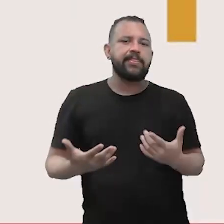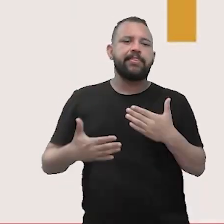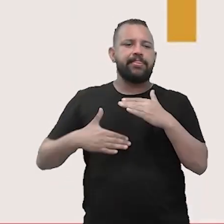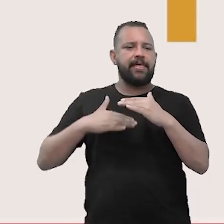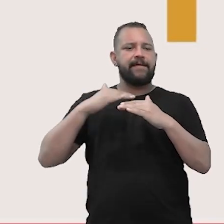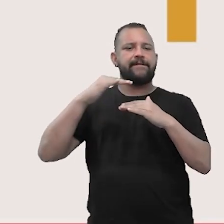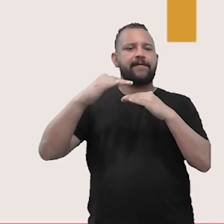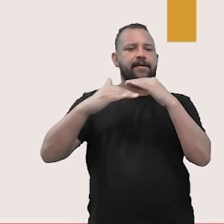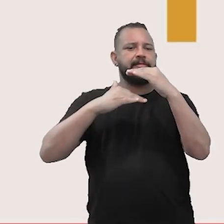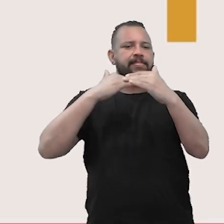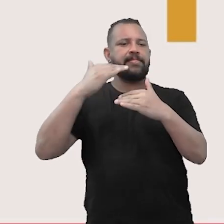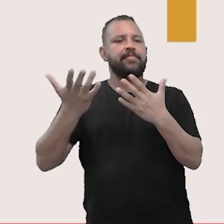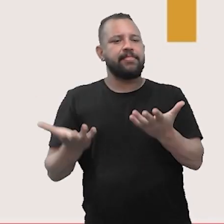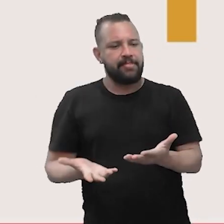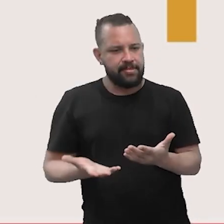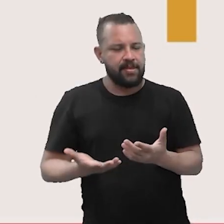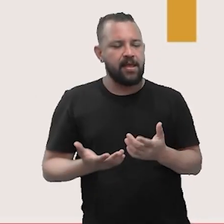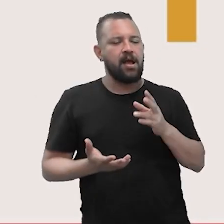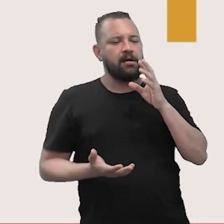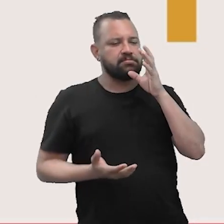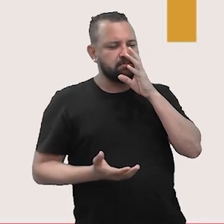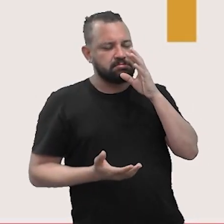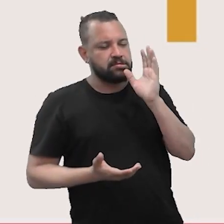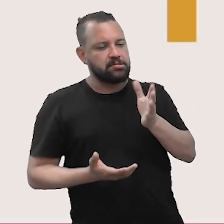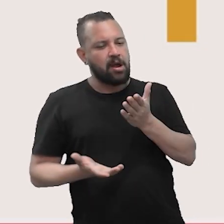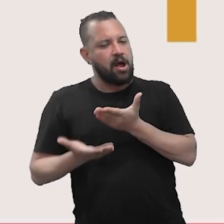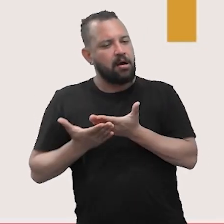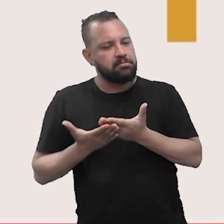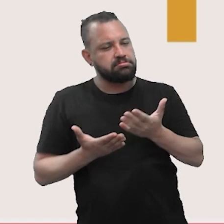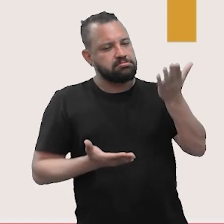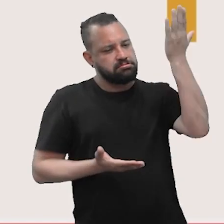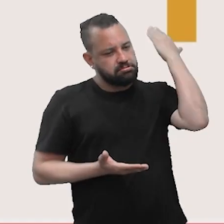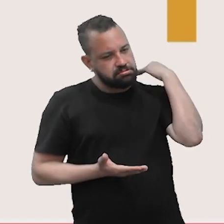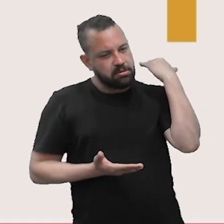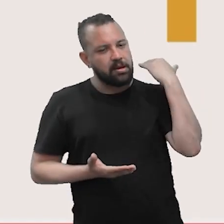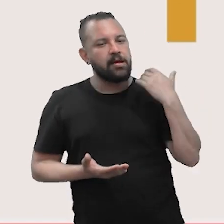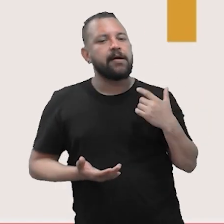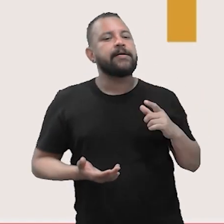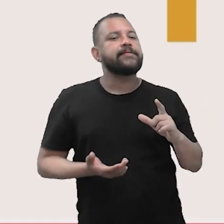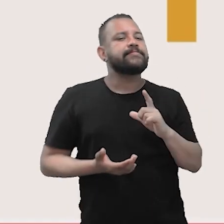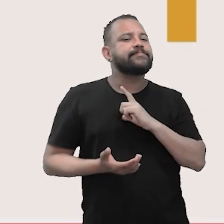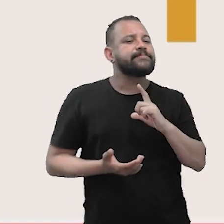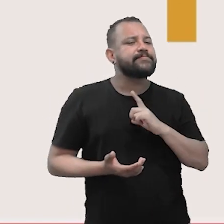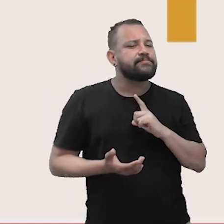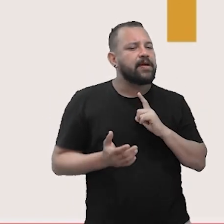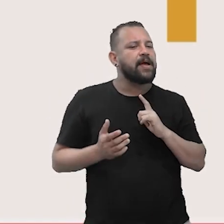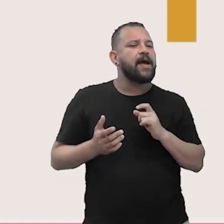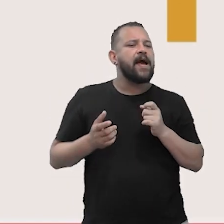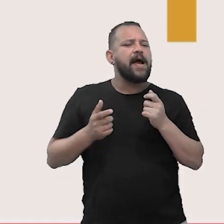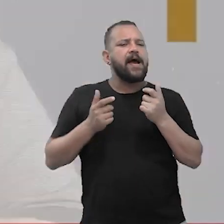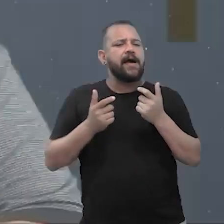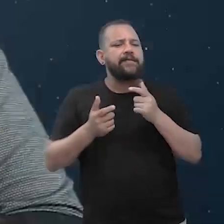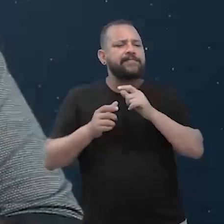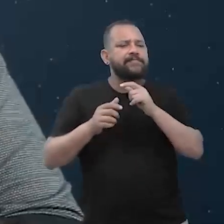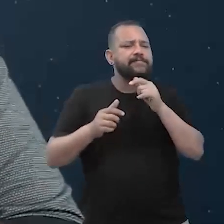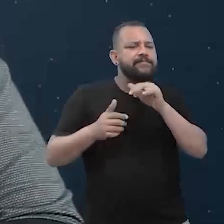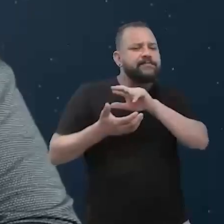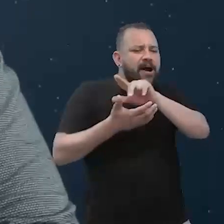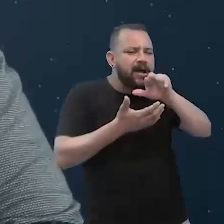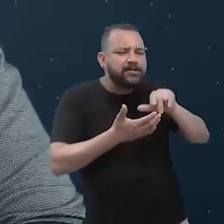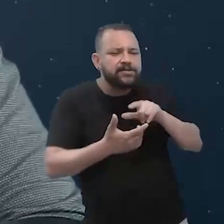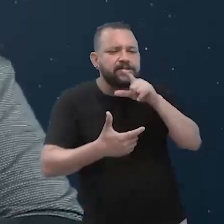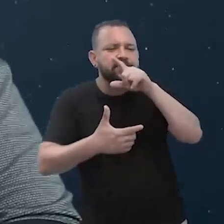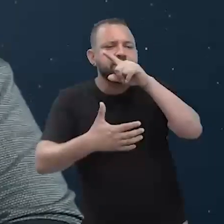Aula vista anteriormente, quando a gente trabalhou aquela parte de variações linguísticas, e a gente viu também